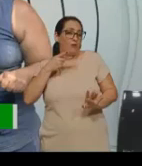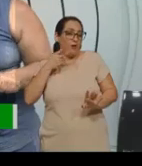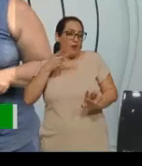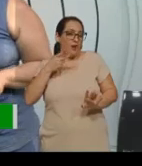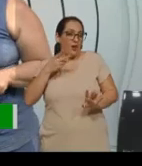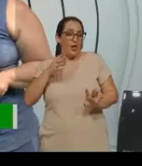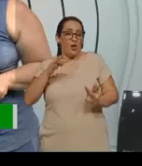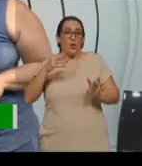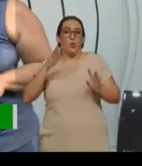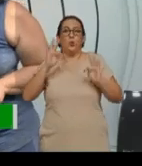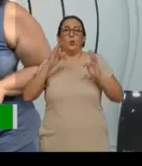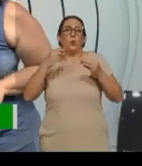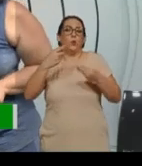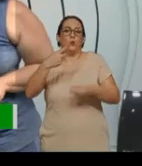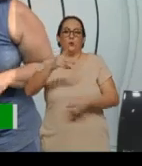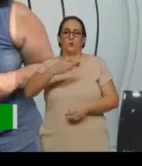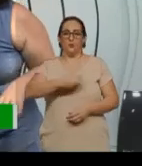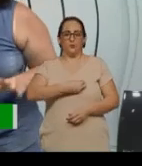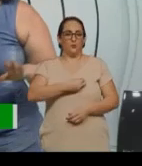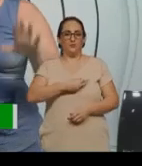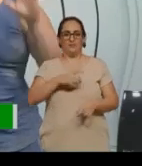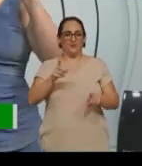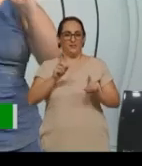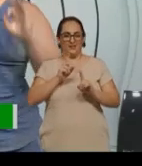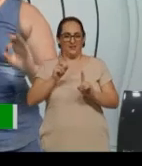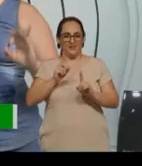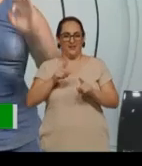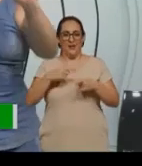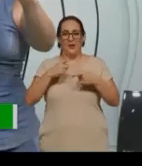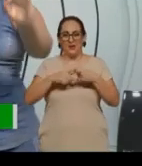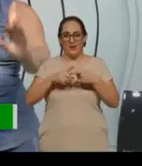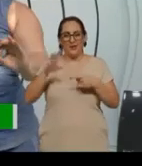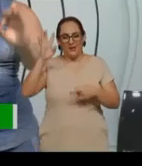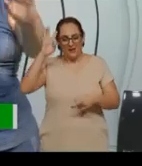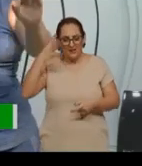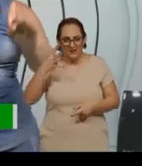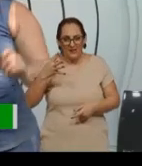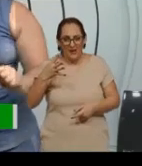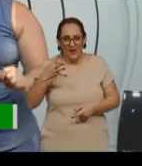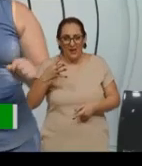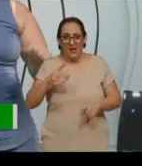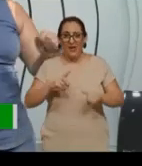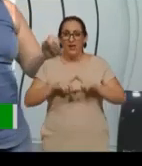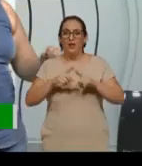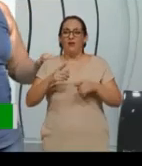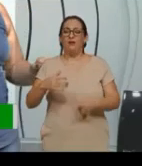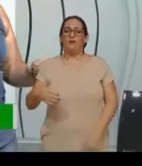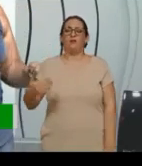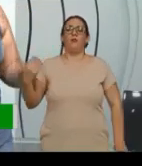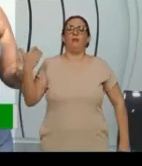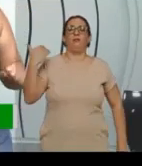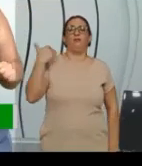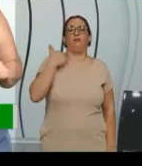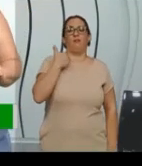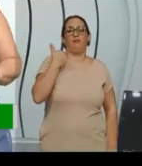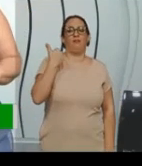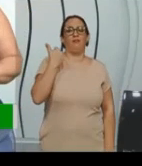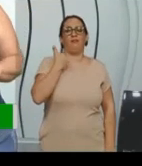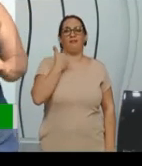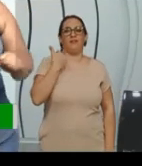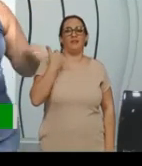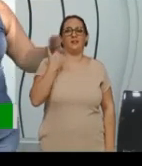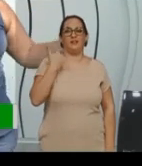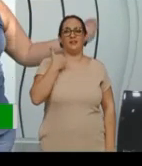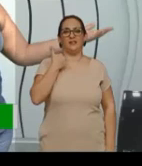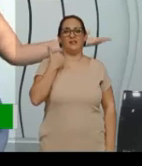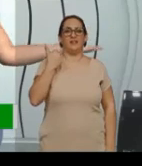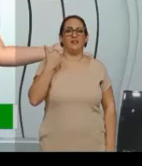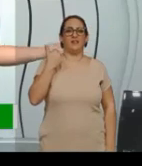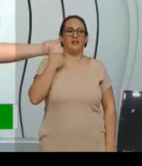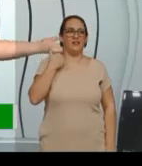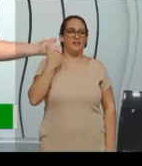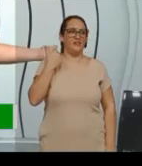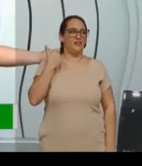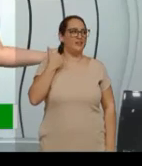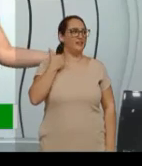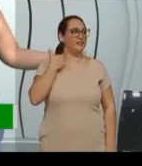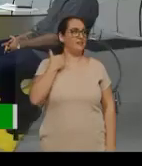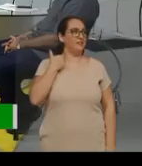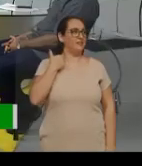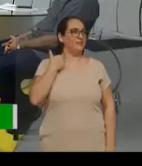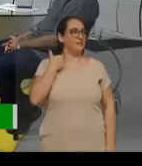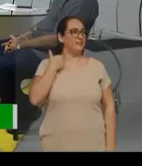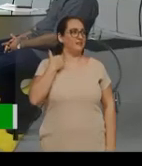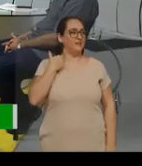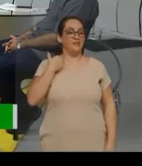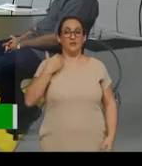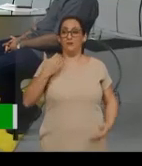vida toda, porque vai resolver num dia. Mas você vai ficar cansado. É uma tarefa, né, Alexandre? Não é? É